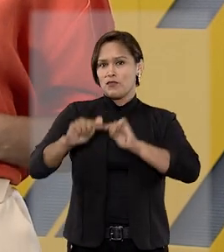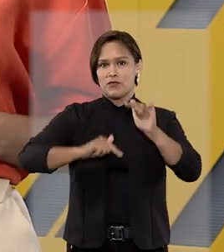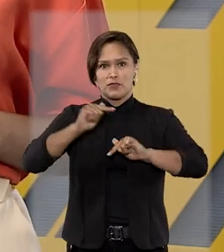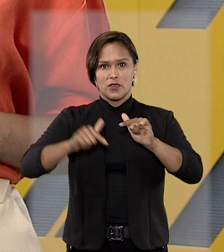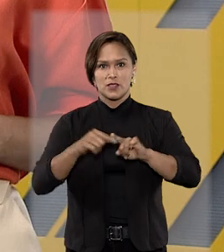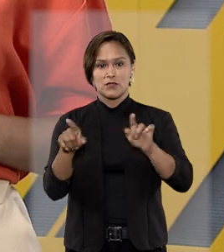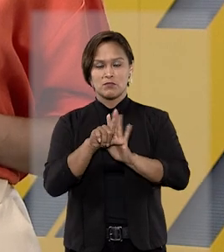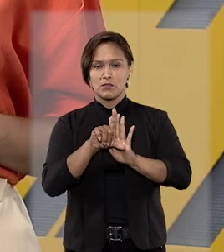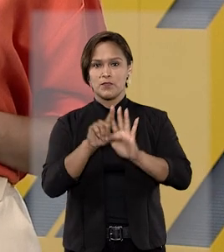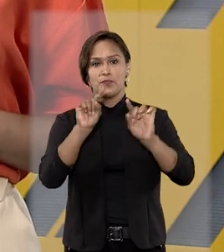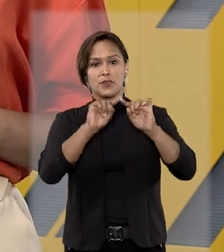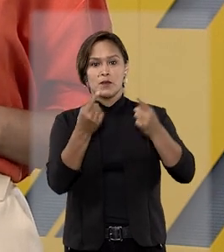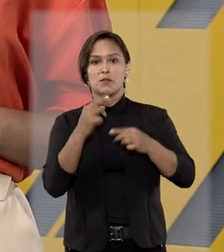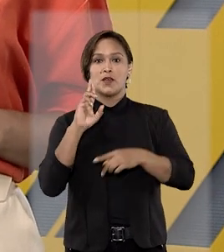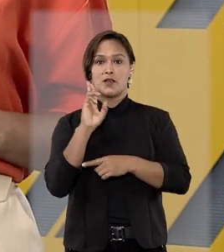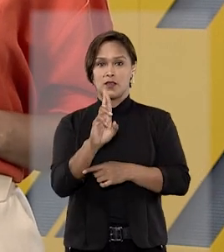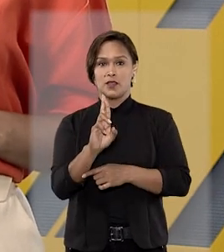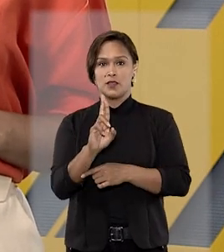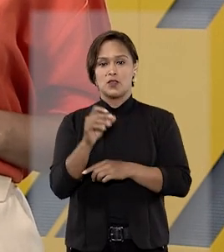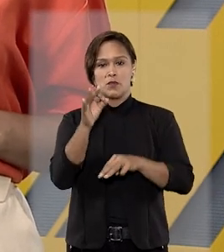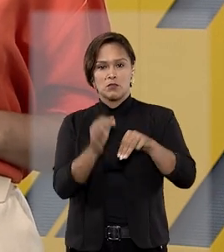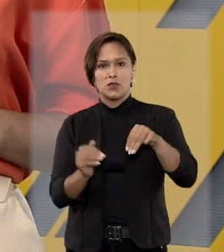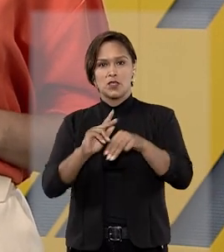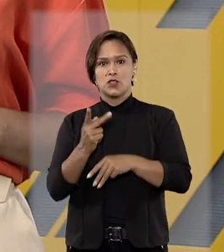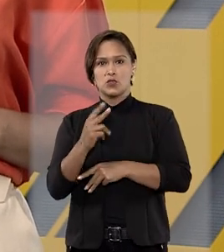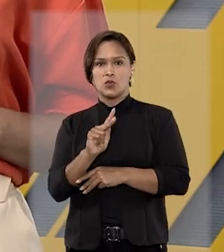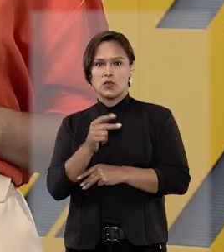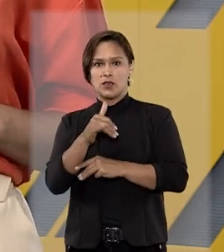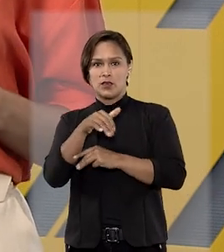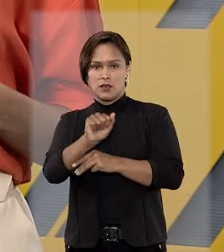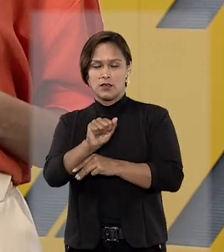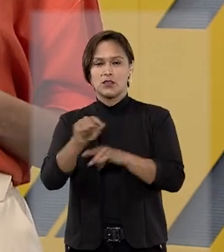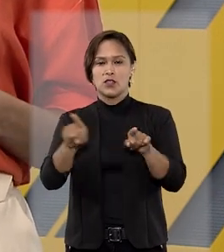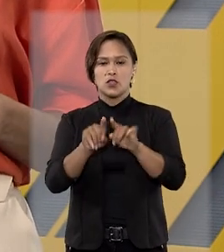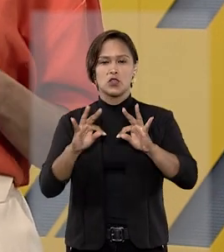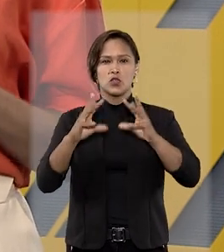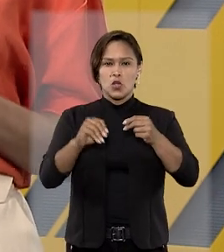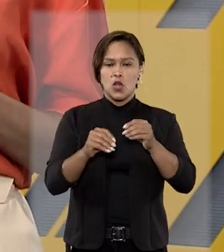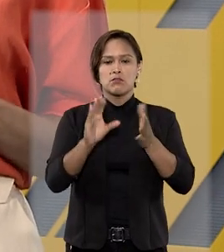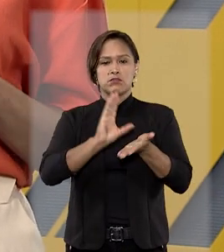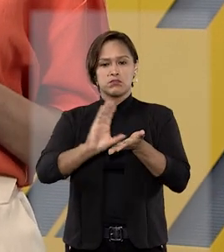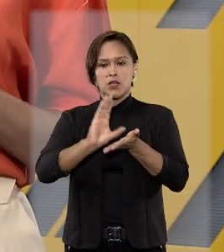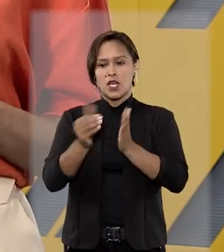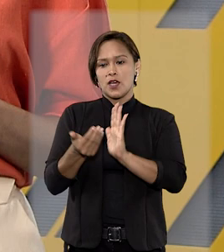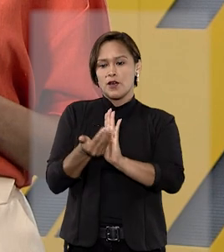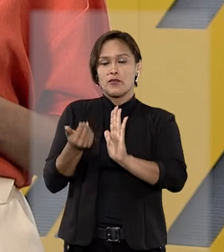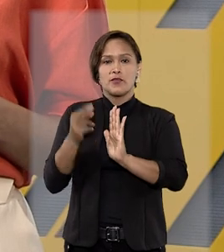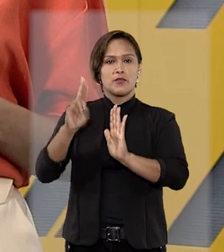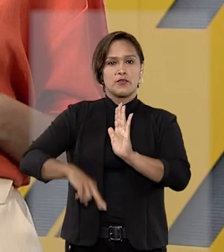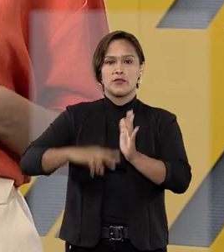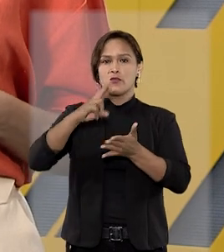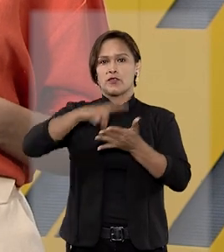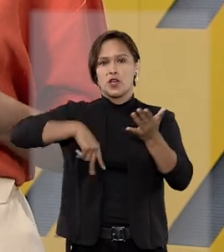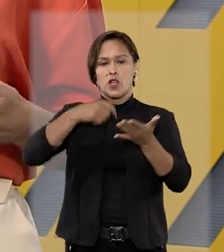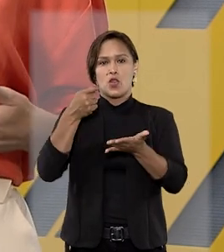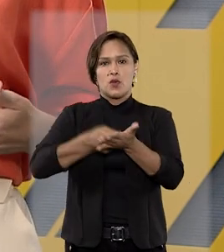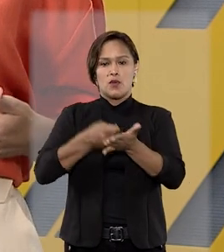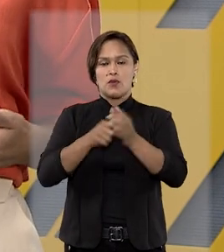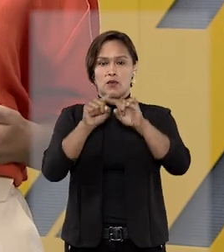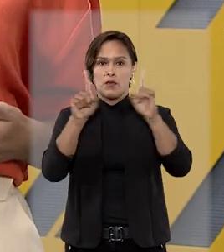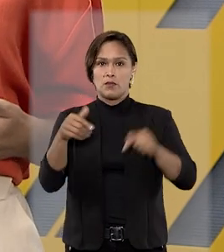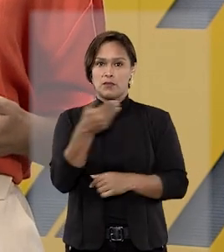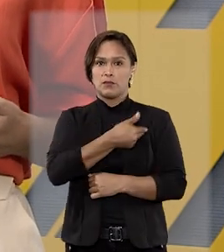durante o afastamento ilegal. Para o relator, ministro Sérgio Cucchina, os benefícios devem ser excluídos dos valores devidos